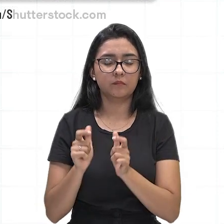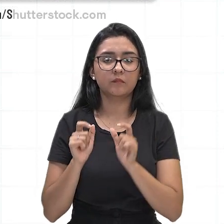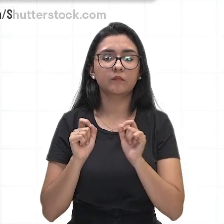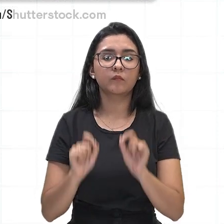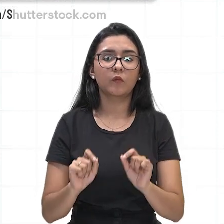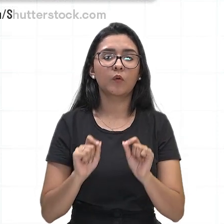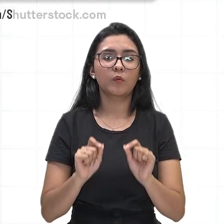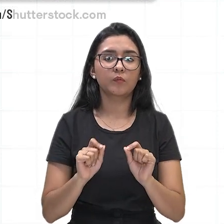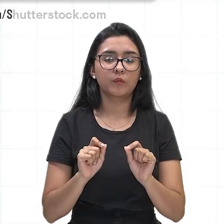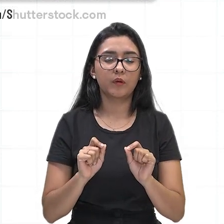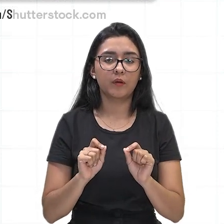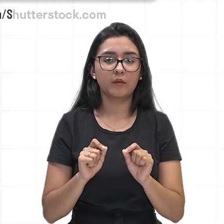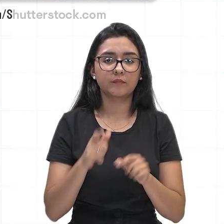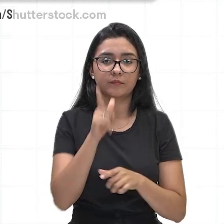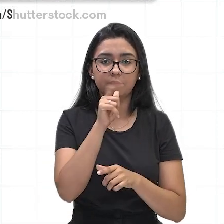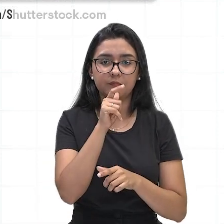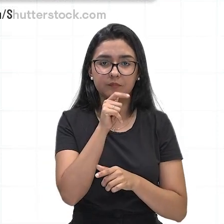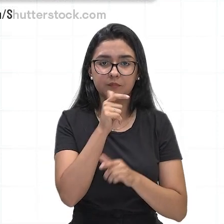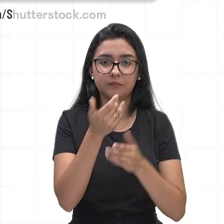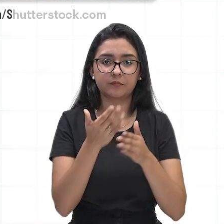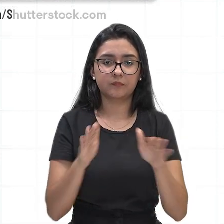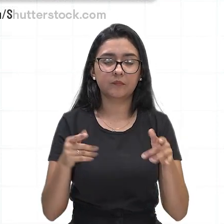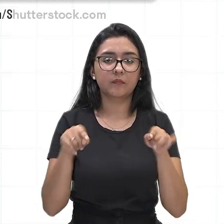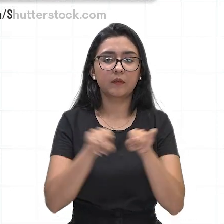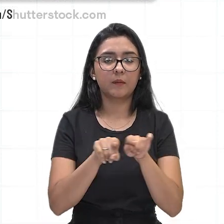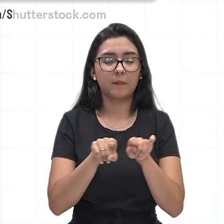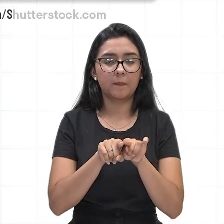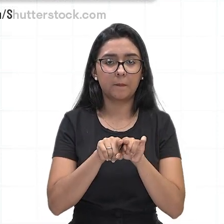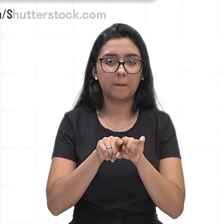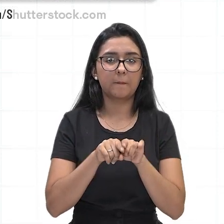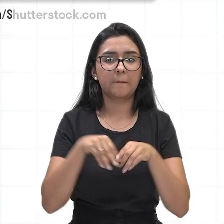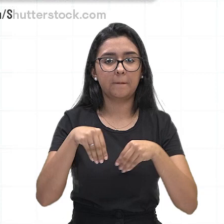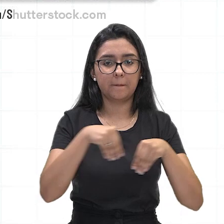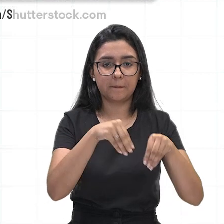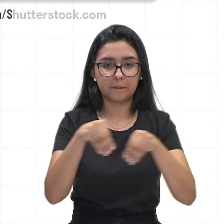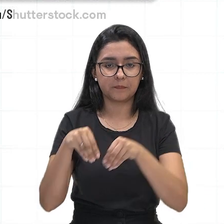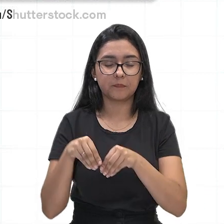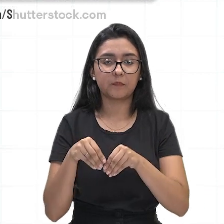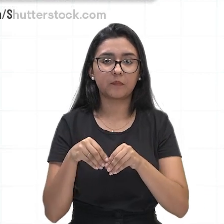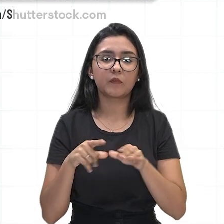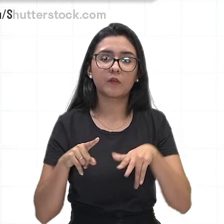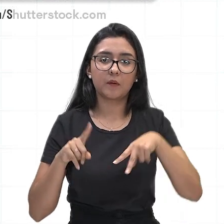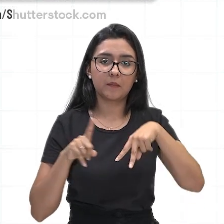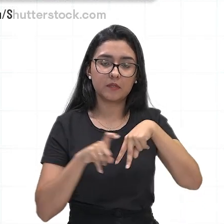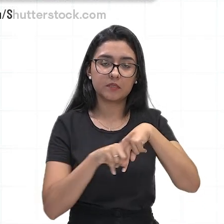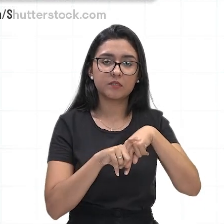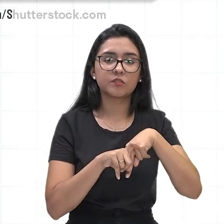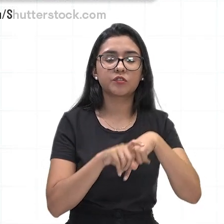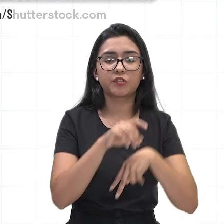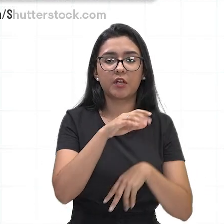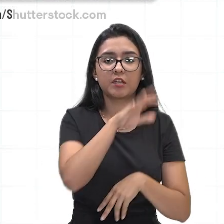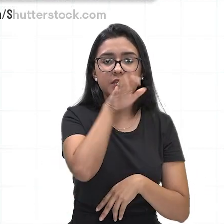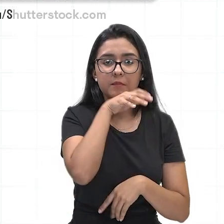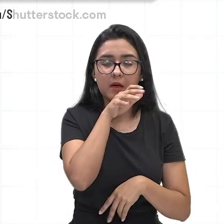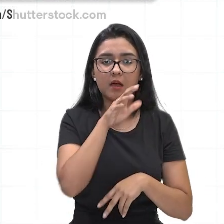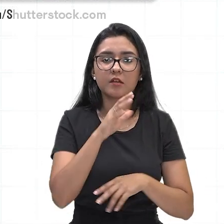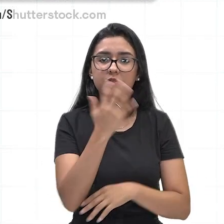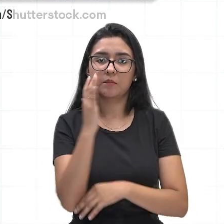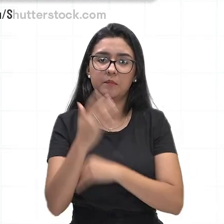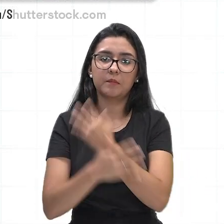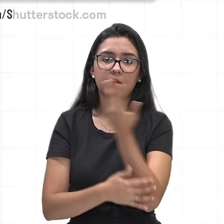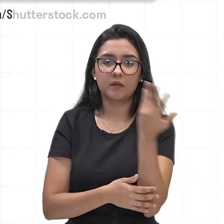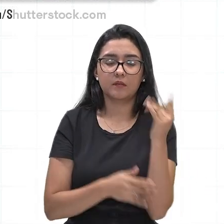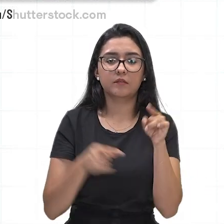ambientes aquáticos e terrestres, certo? Então, outros são parasitas de plantas e de animais, inclusive dos seres